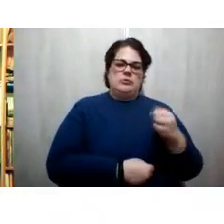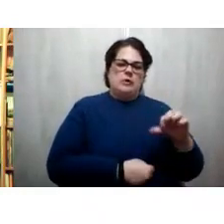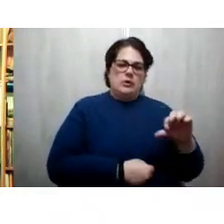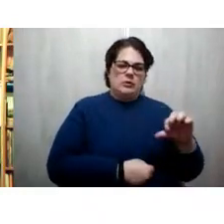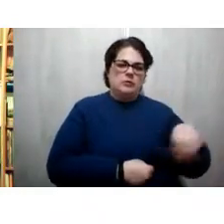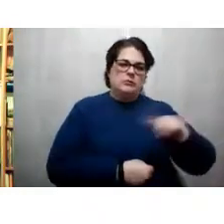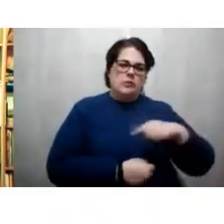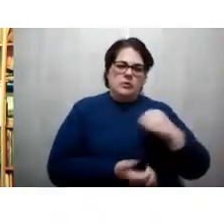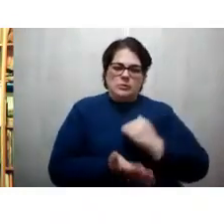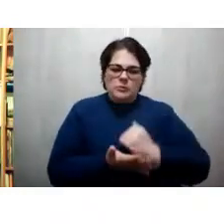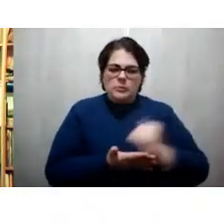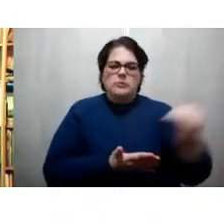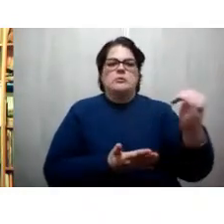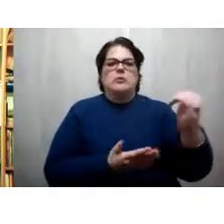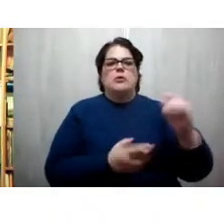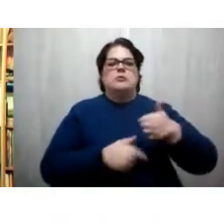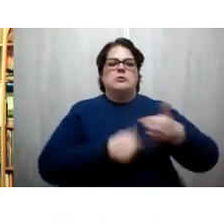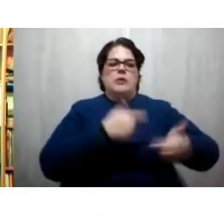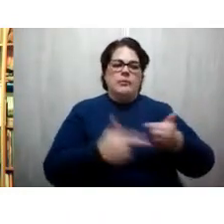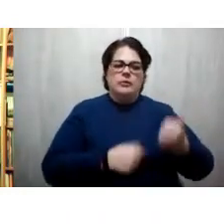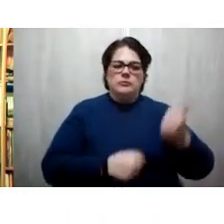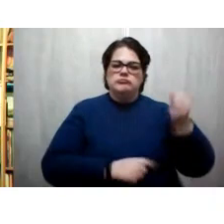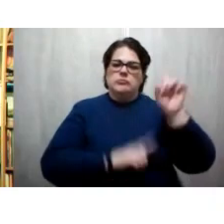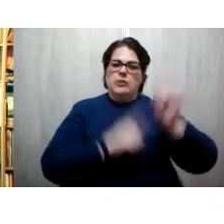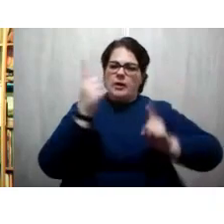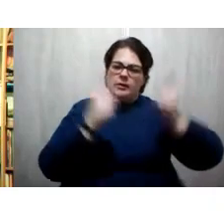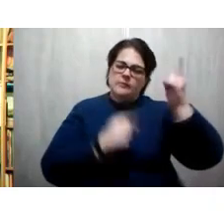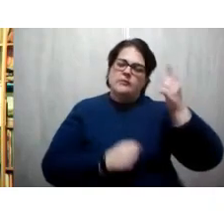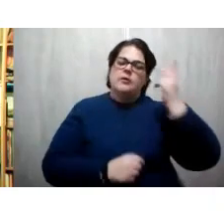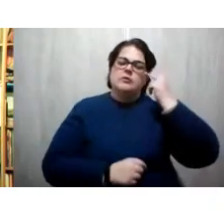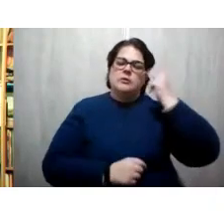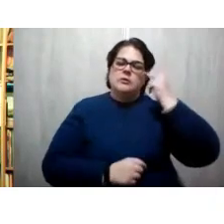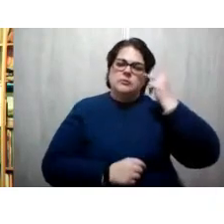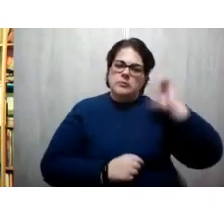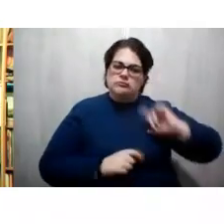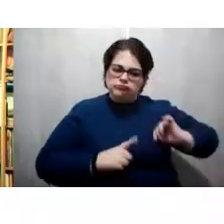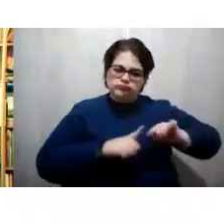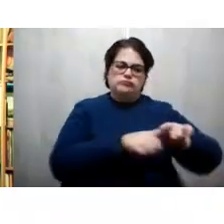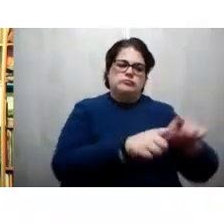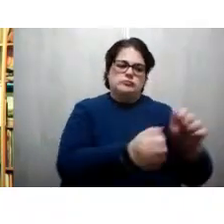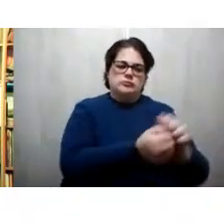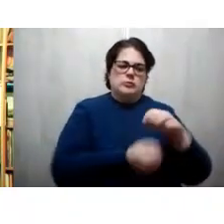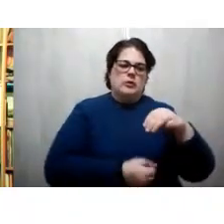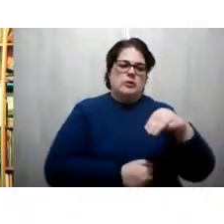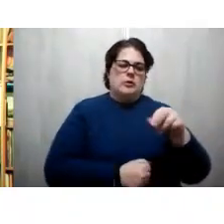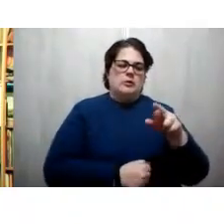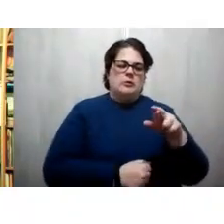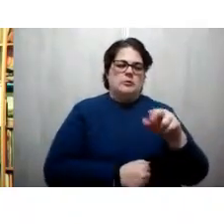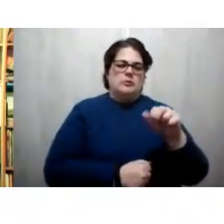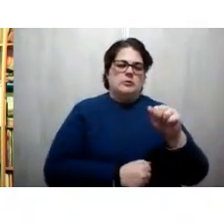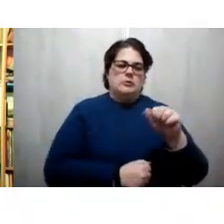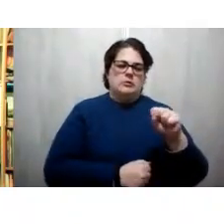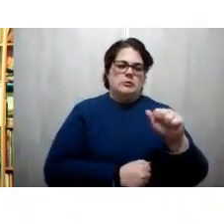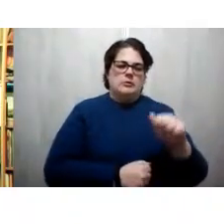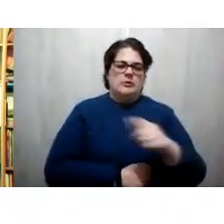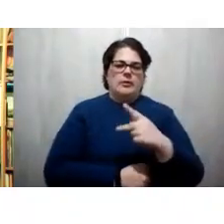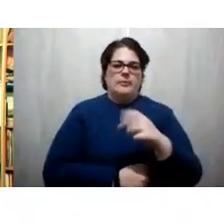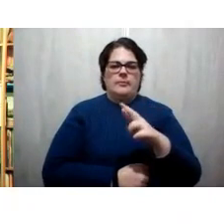de São Paulo numa parceria com a querida Marisa Prete, das Meninas dos Olhos, que